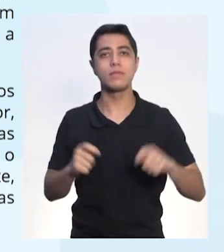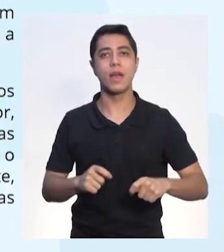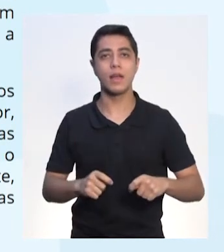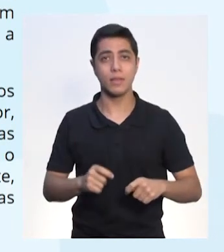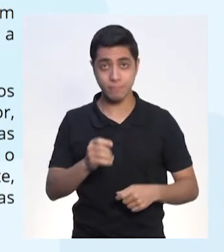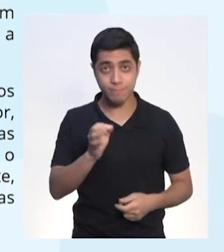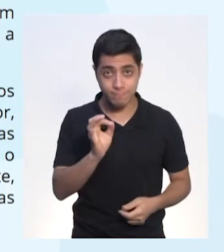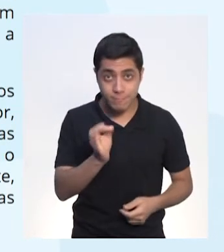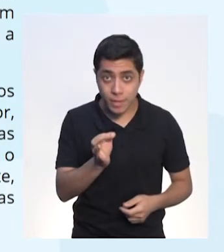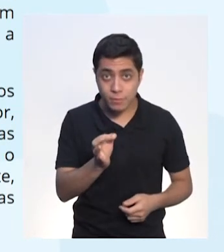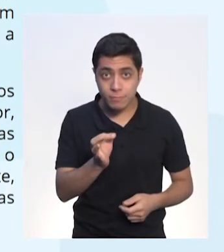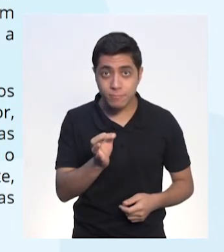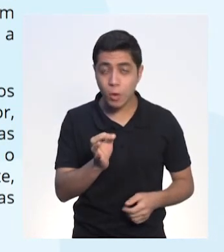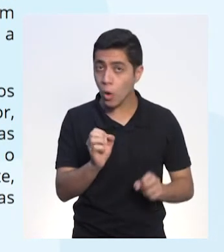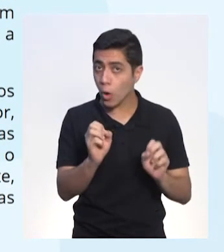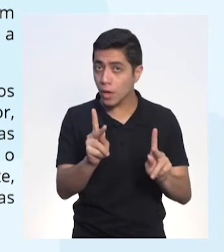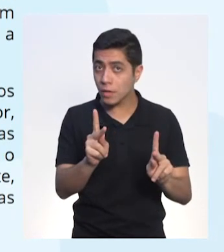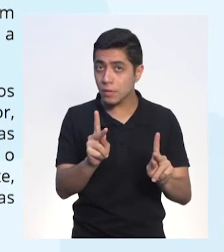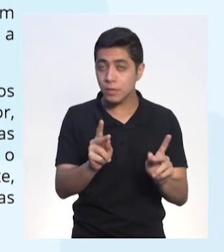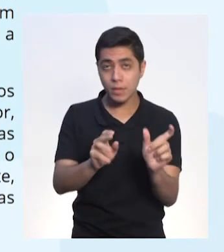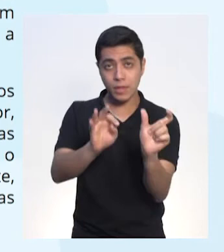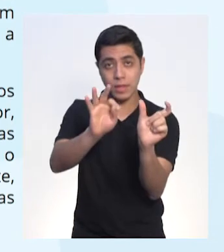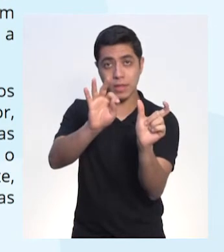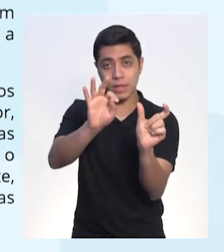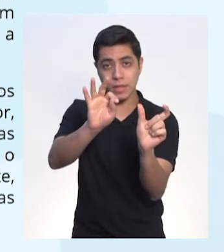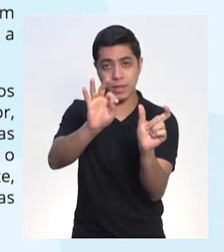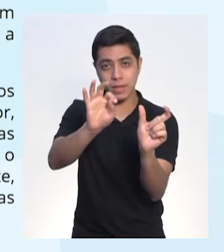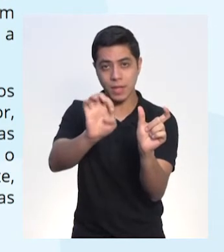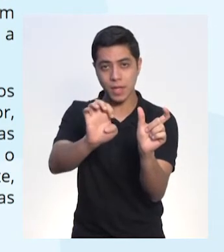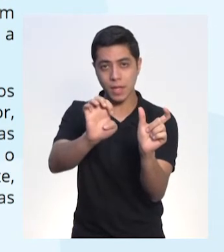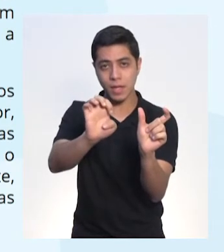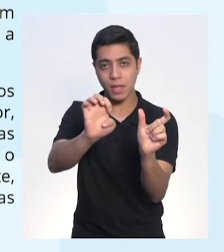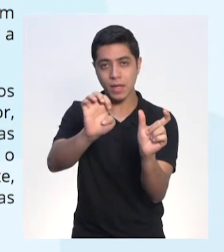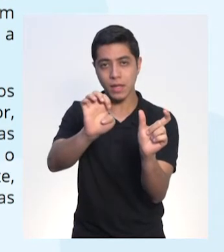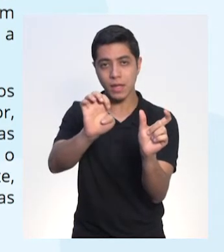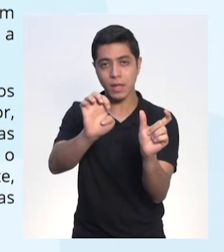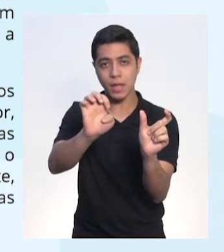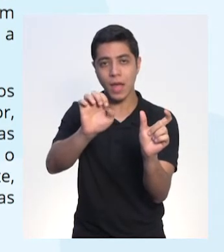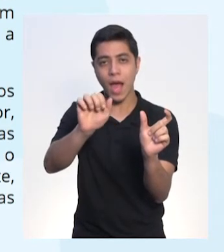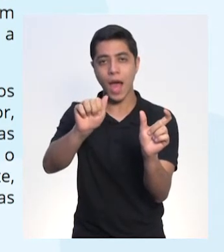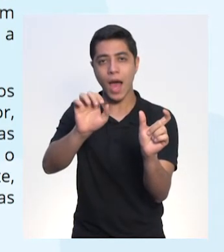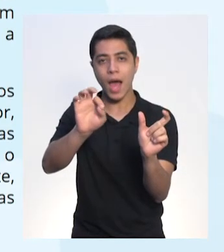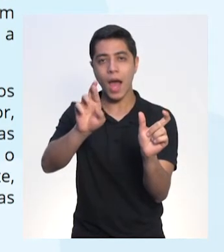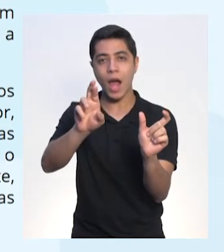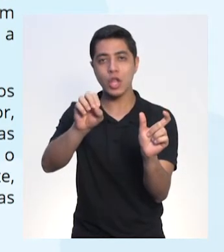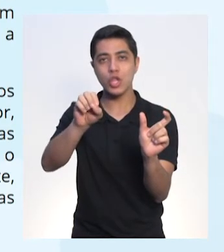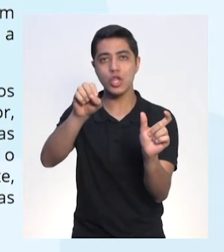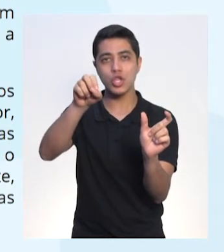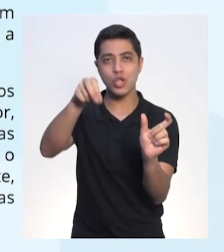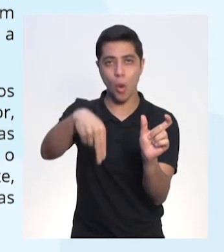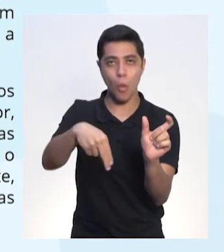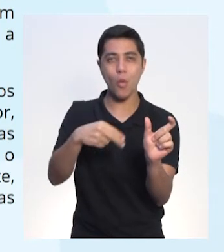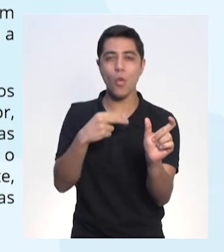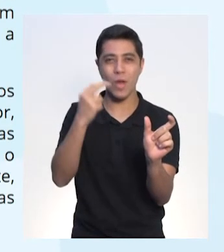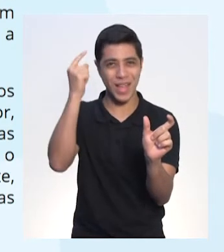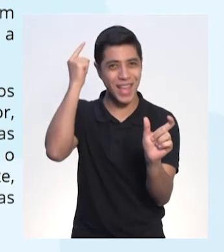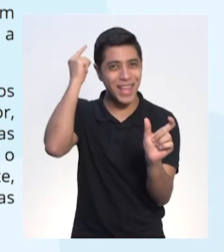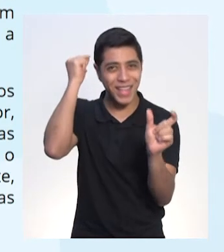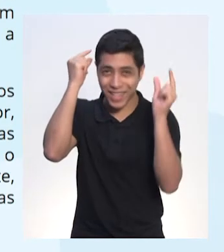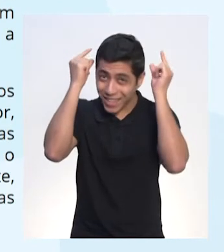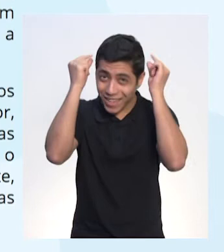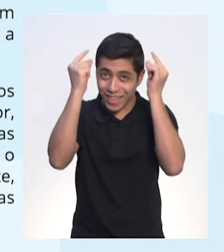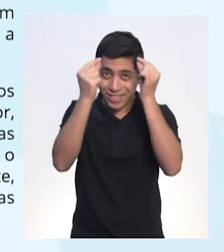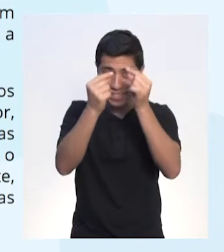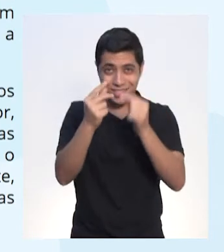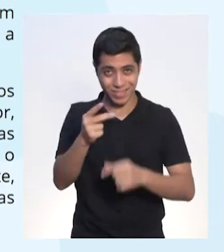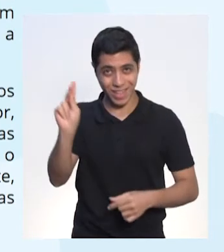Então, lembre-se, guarde essa palavra, teatro, teatron, lugar de onde se vê, tá? E aí vocês falam, professora, mas hoje os